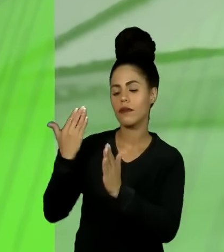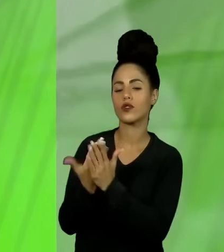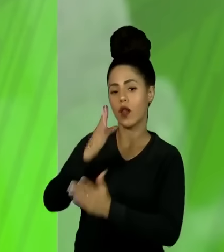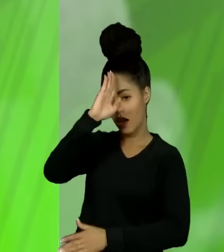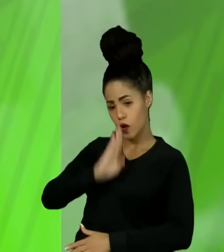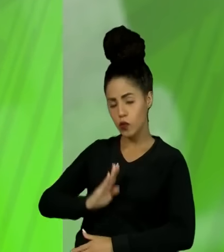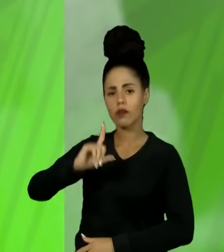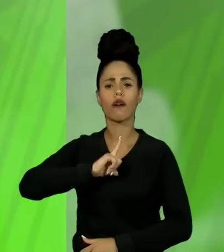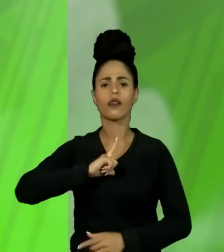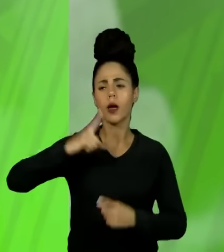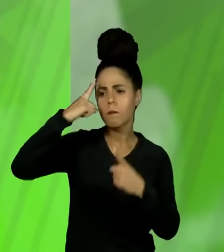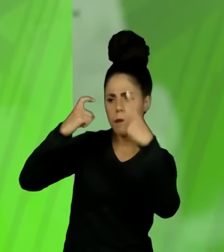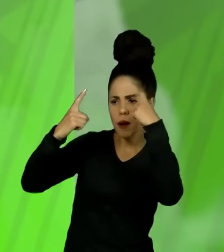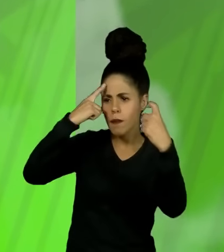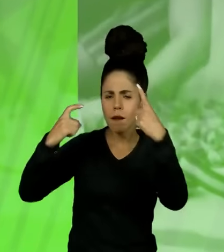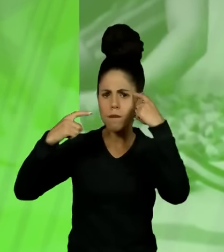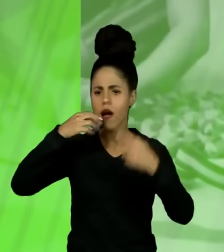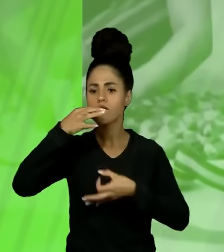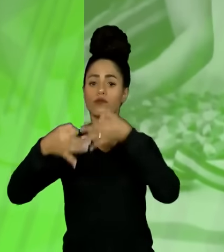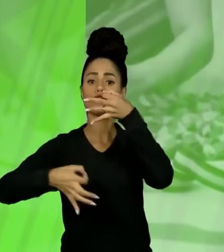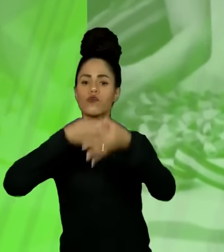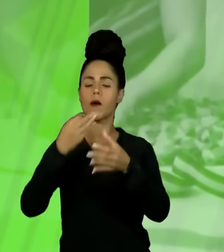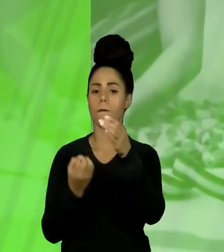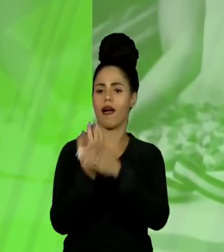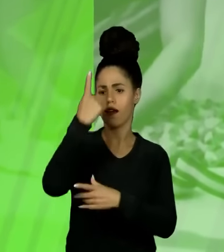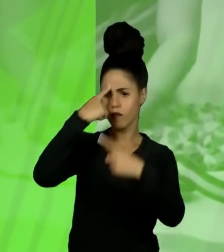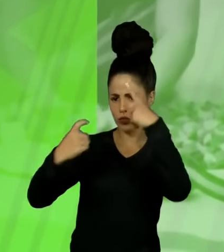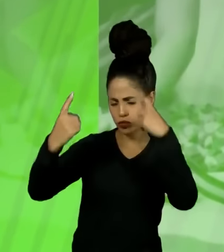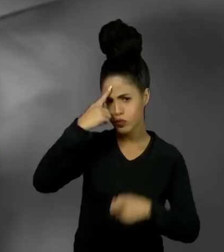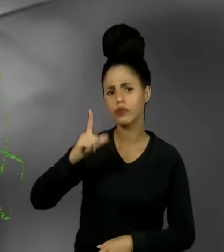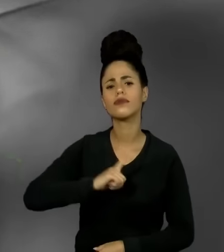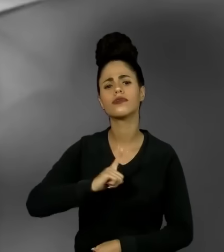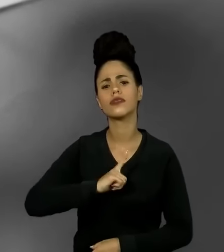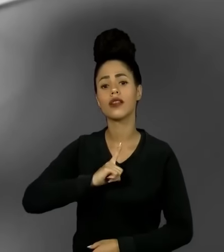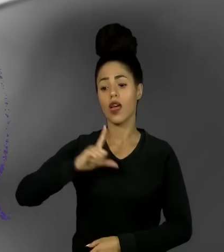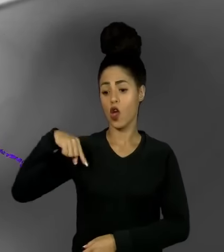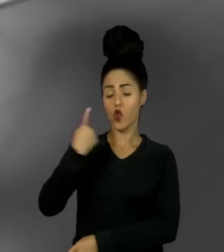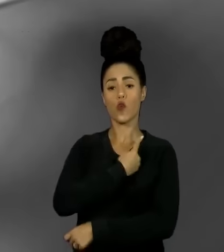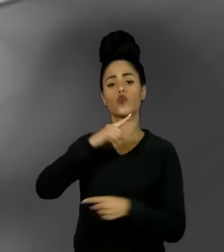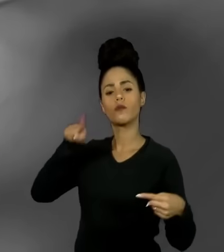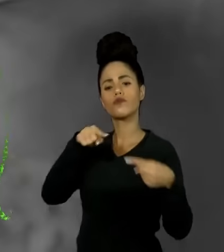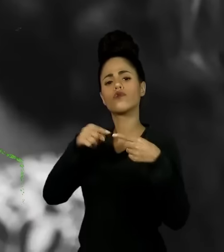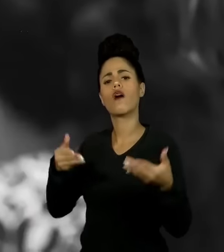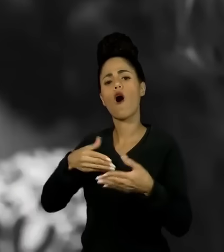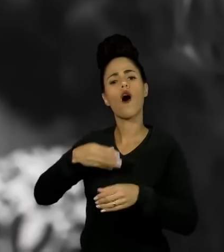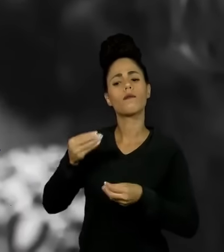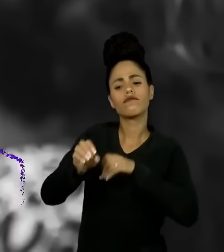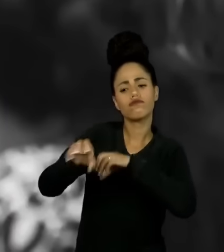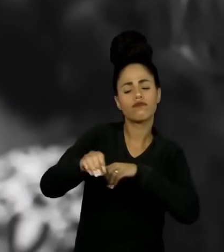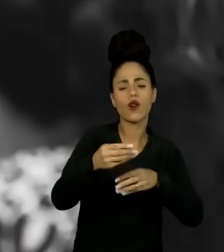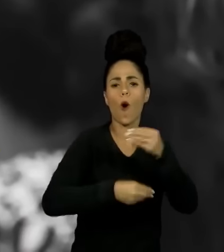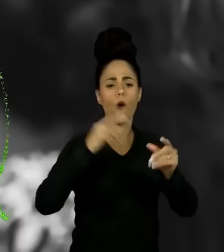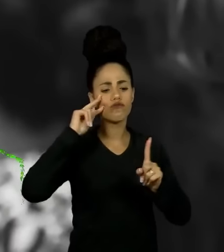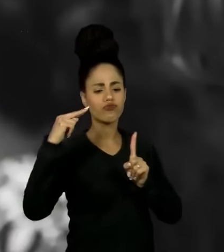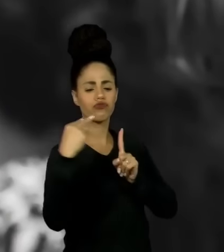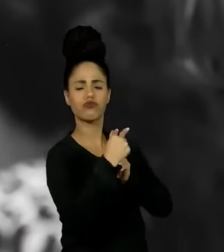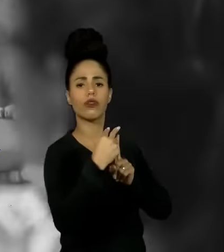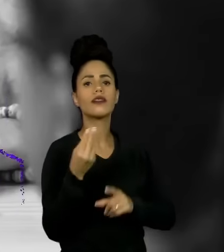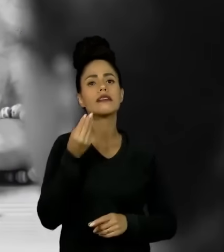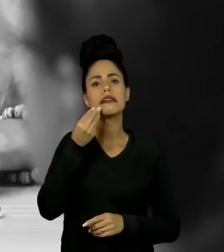gratuita sobre pensamento crítico para a produção criativa. Nosso método pedagógico exercita o olhar